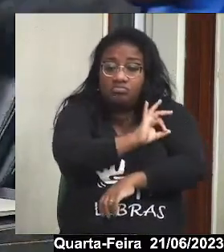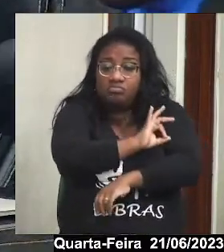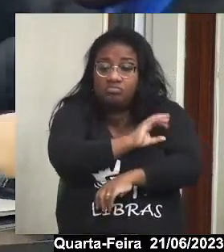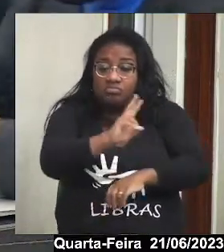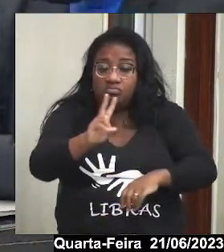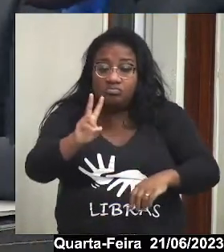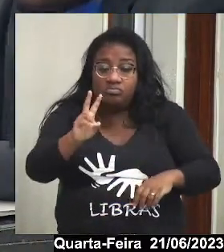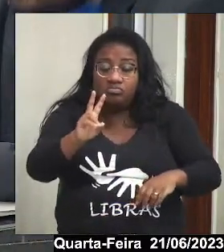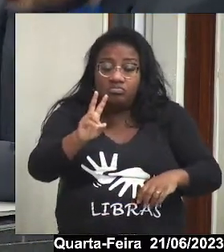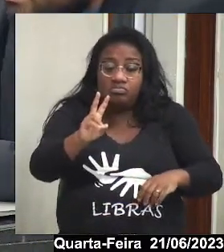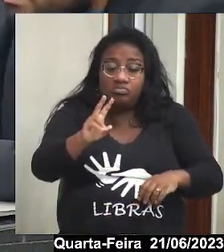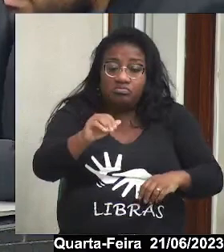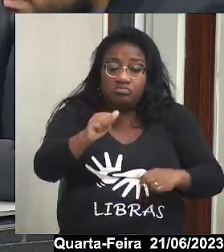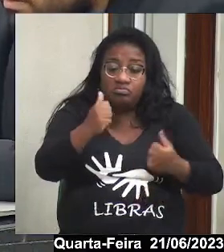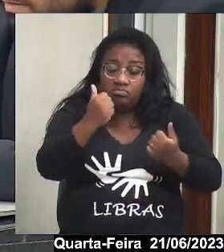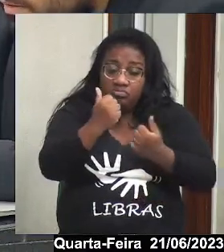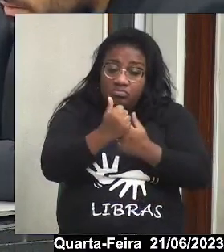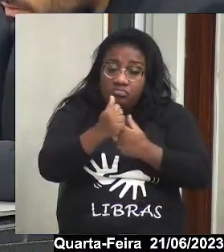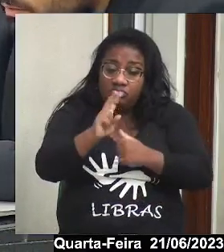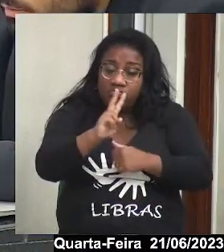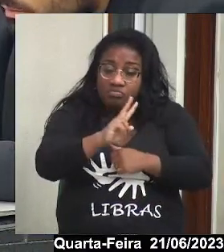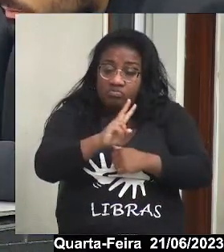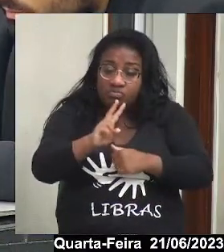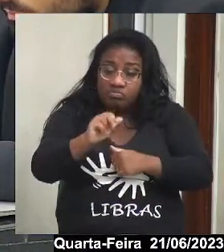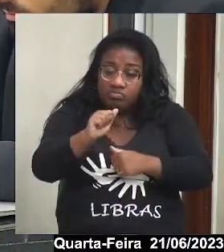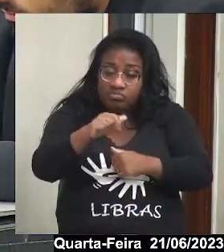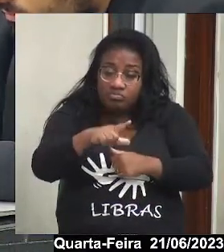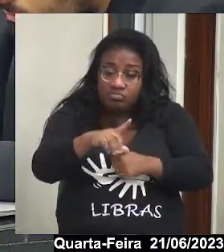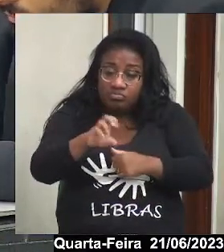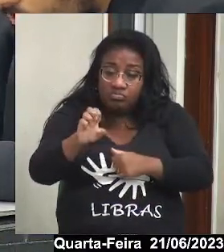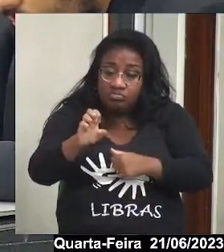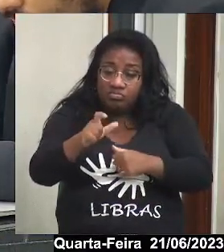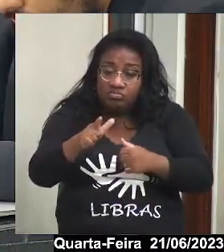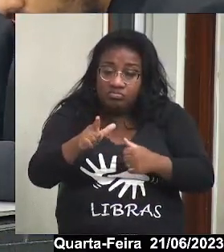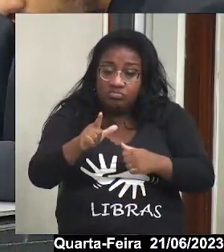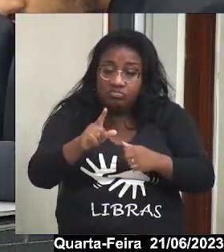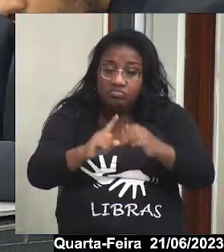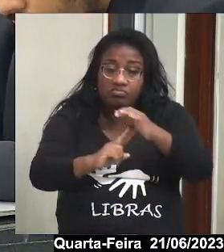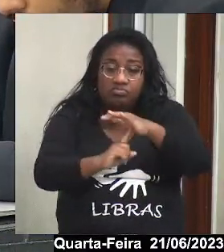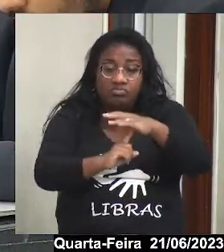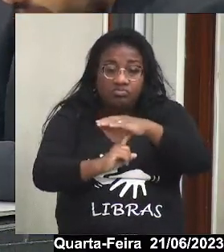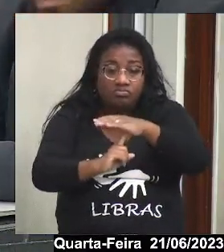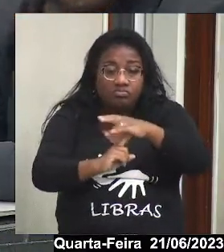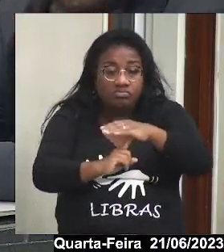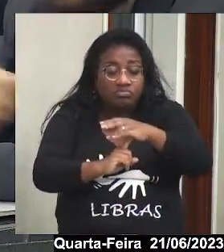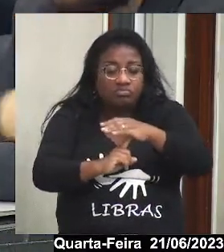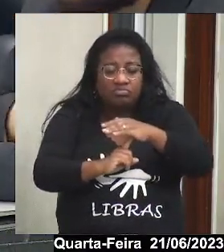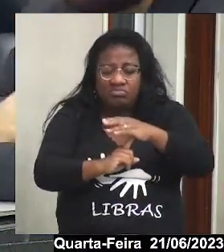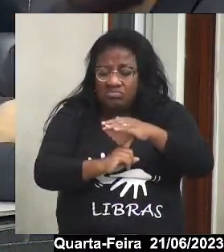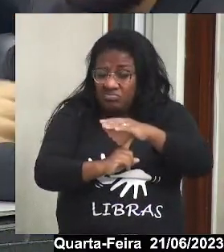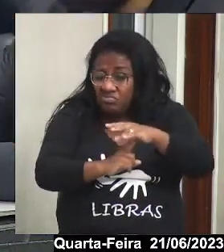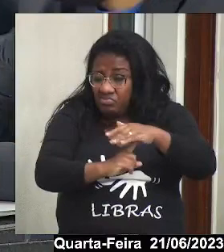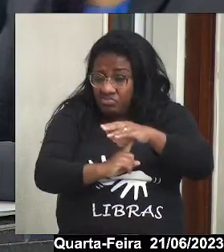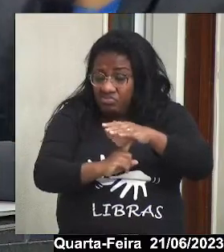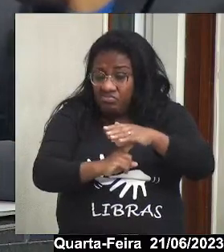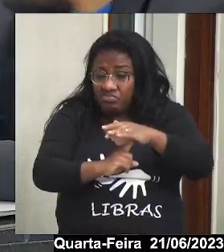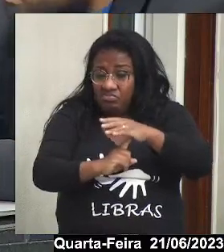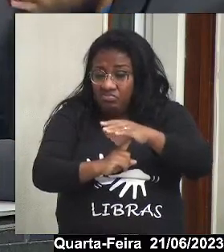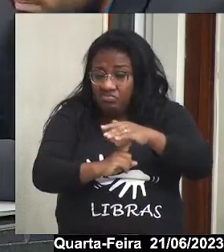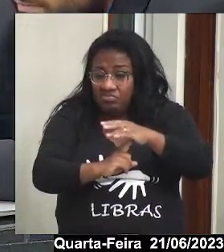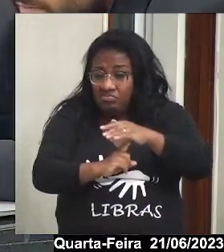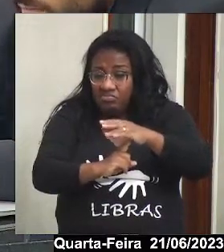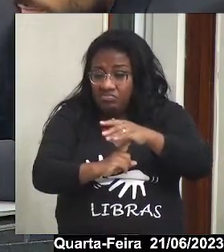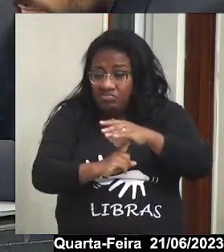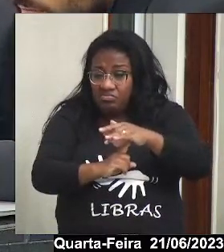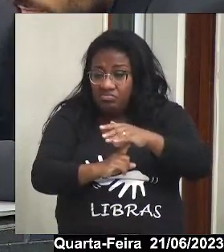até entendo o senhor, o vereador, né? Quando o senhor fala que existe 500 expositores, e eu queria que vocês me entendessem. Vocês acham que